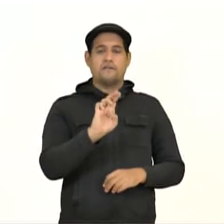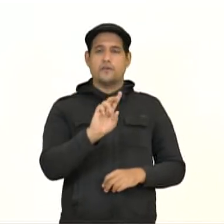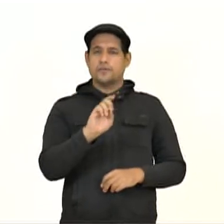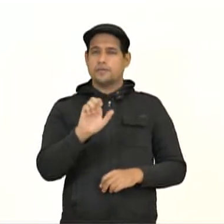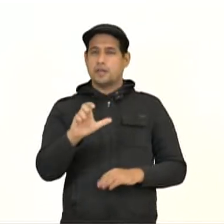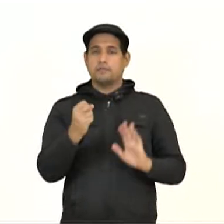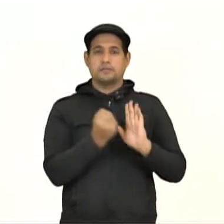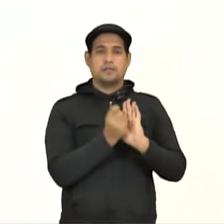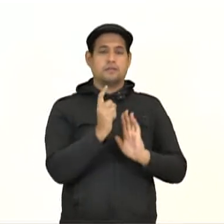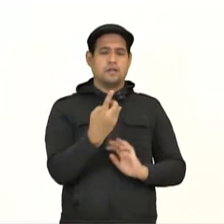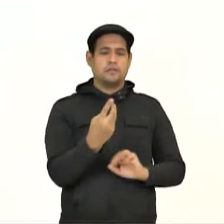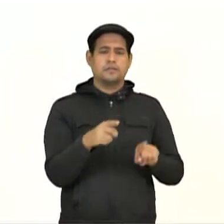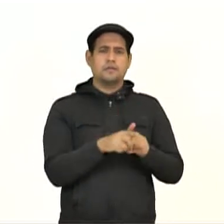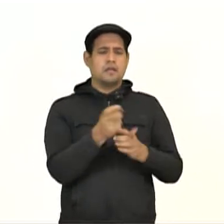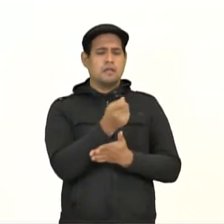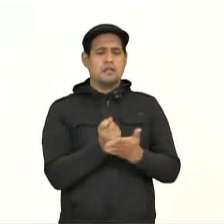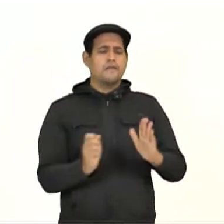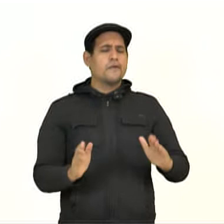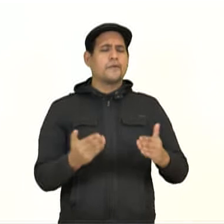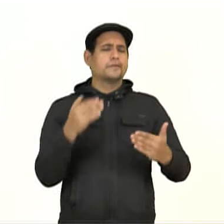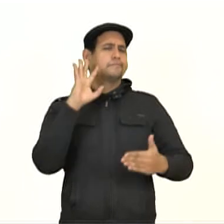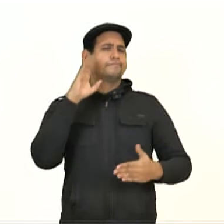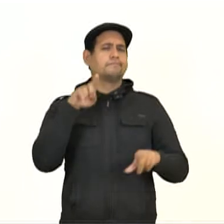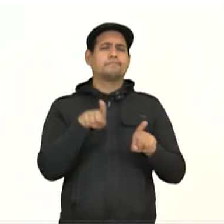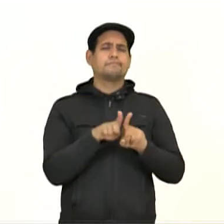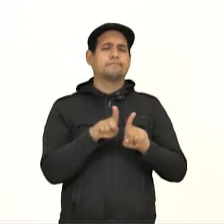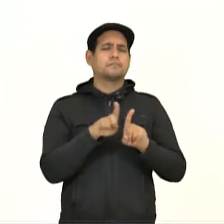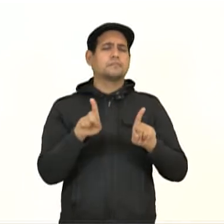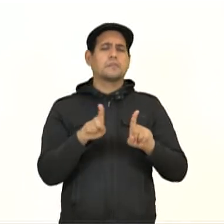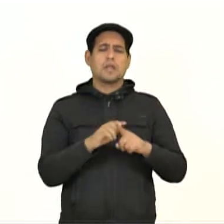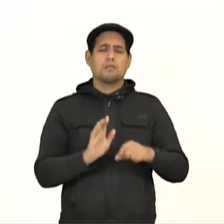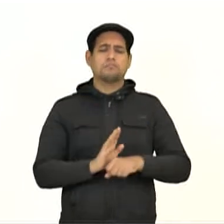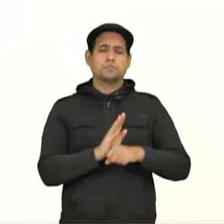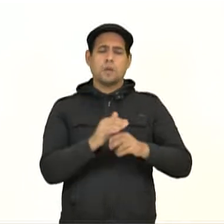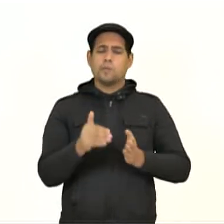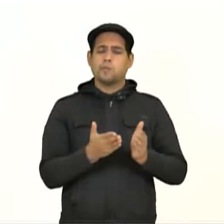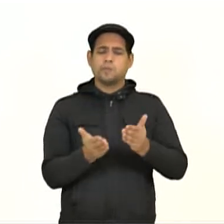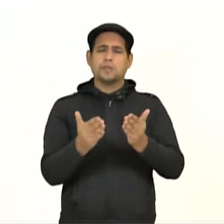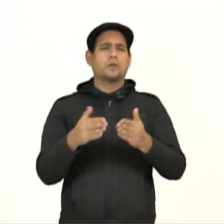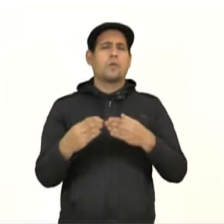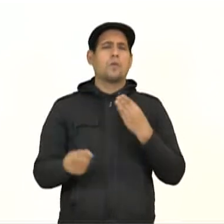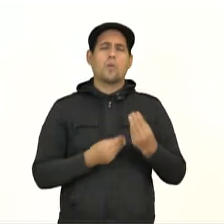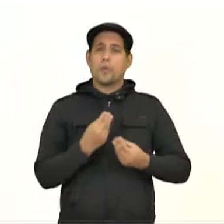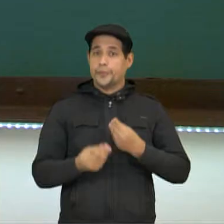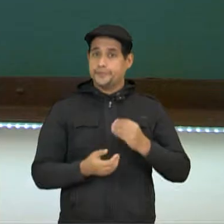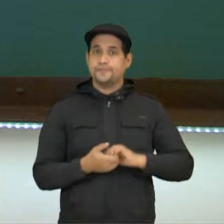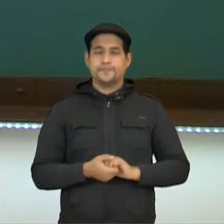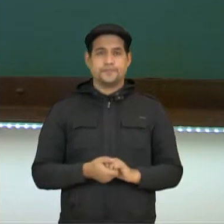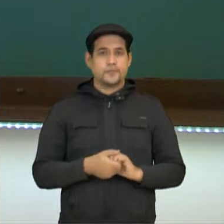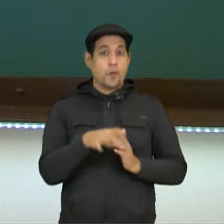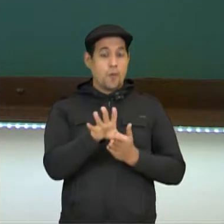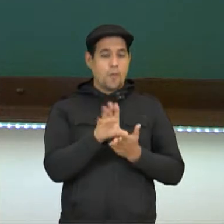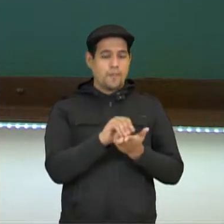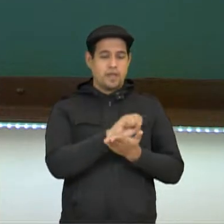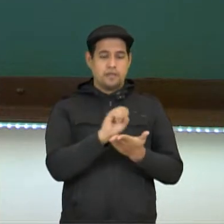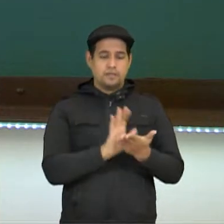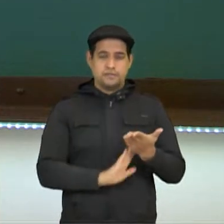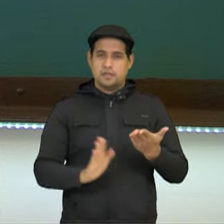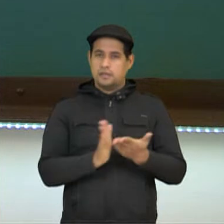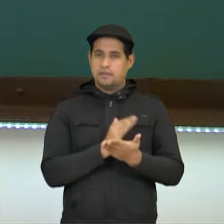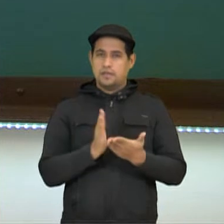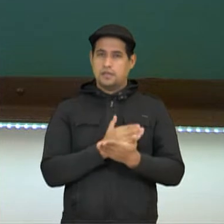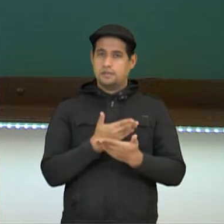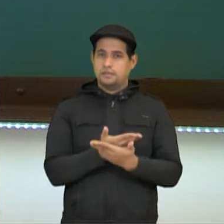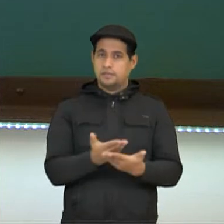XIV, escreva qual evento histórico favoreceu as grandes navegações. Copiem essa atividade no caderno